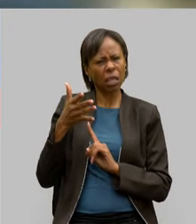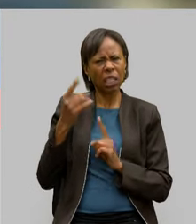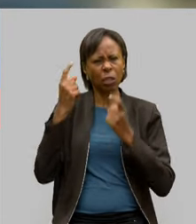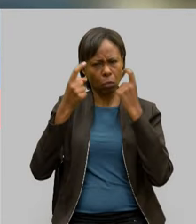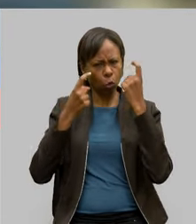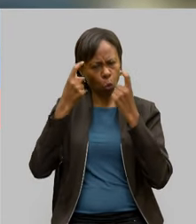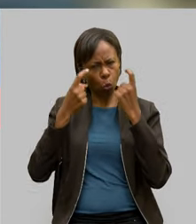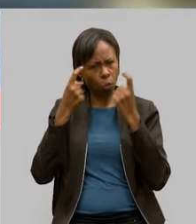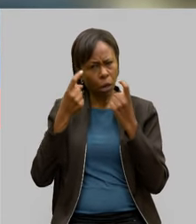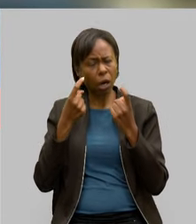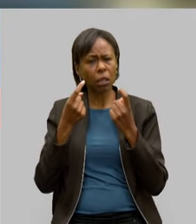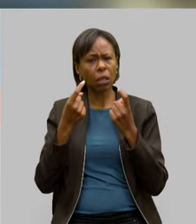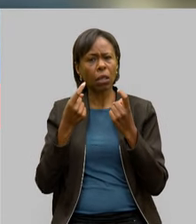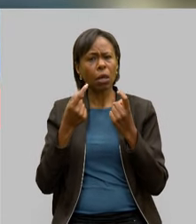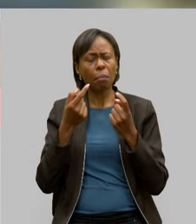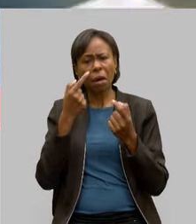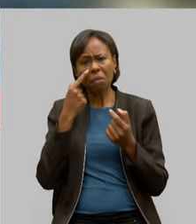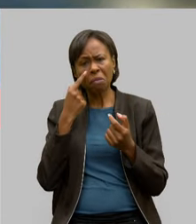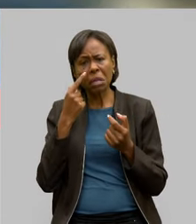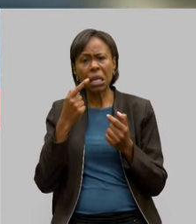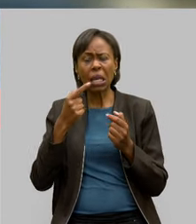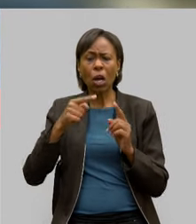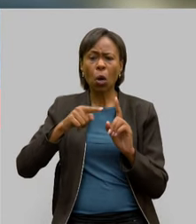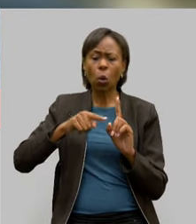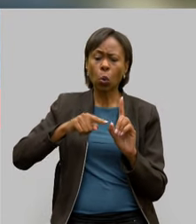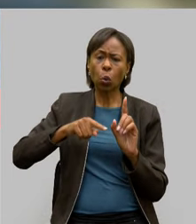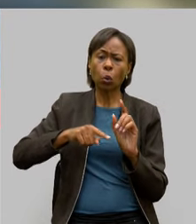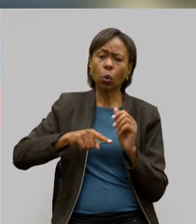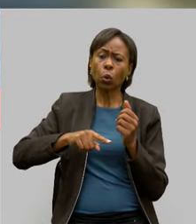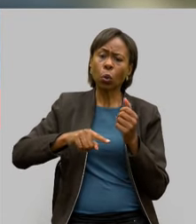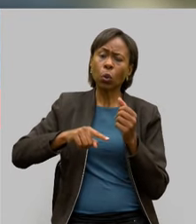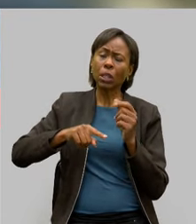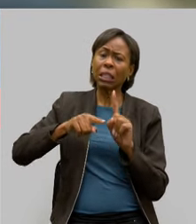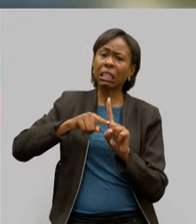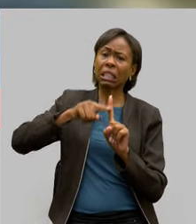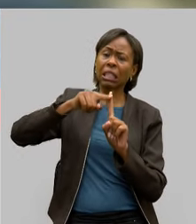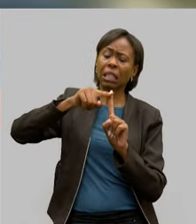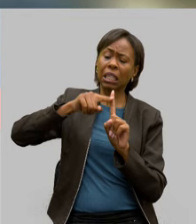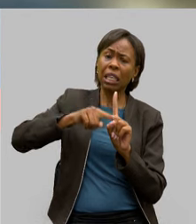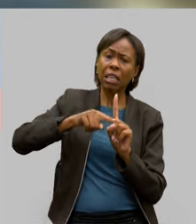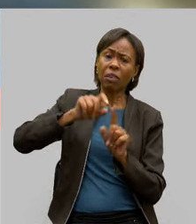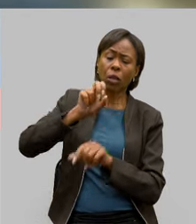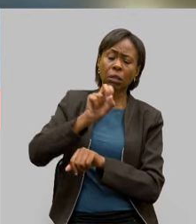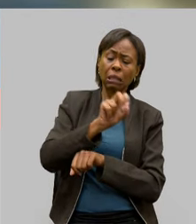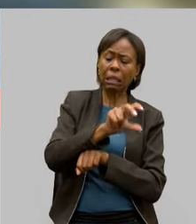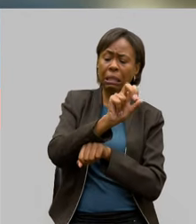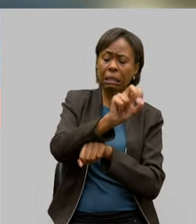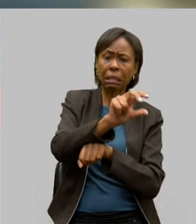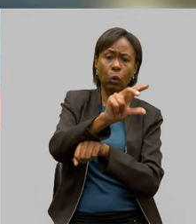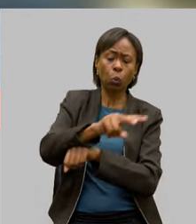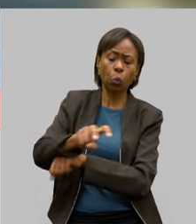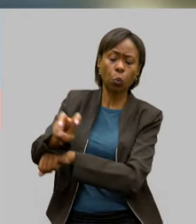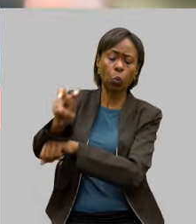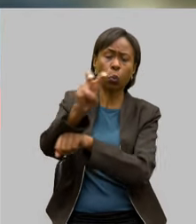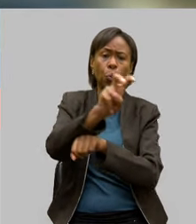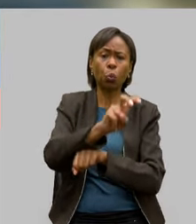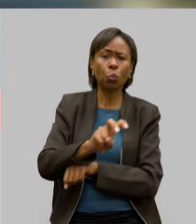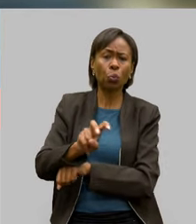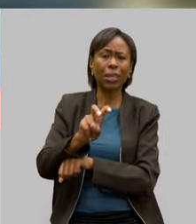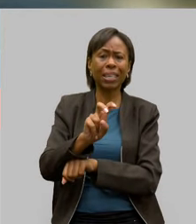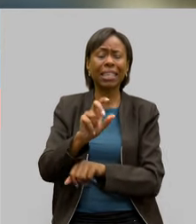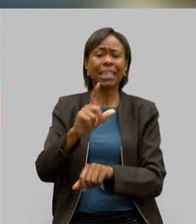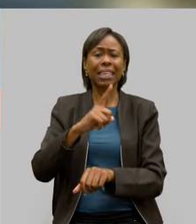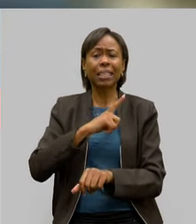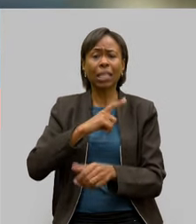por exemplo medindo níveis de inseticidas que possam eh possam estar aí contaminando o óleo da cannabis